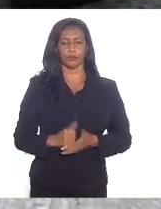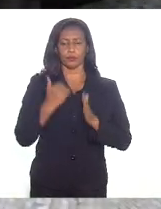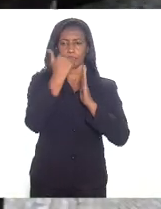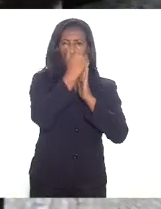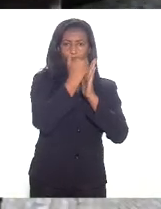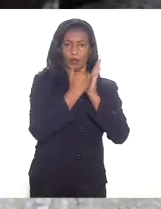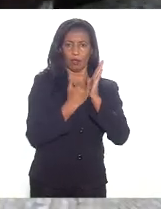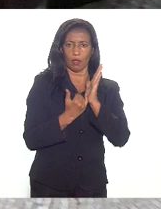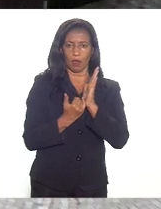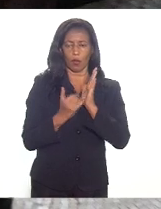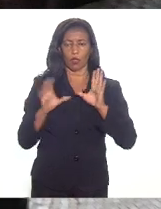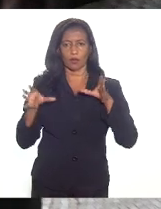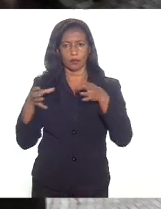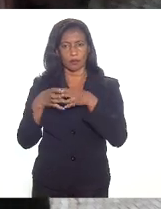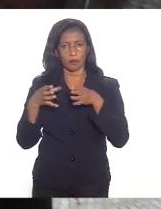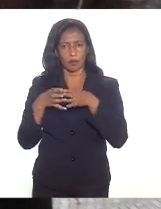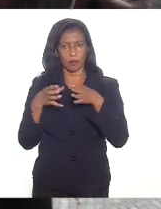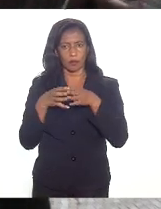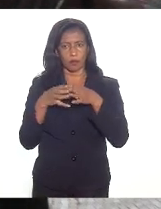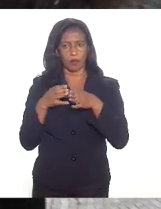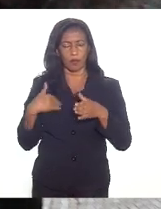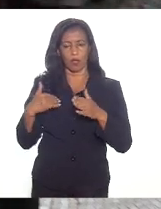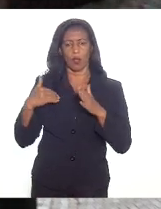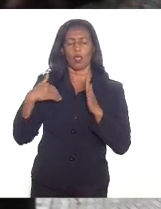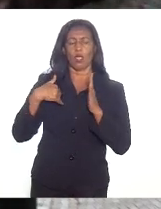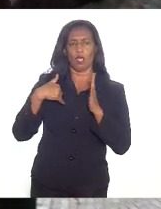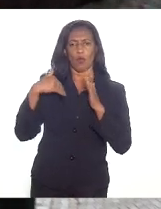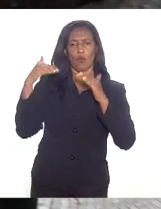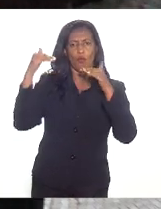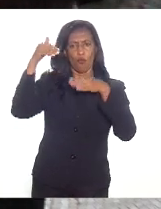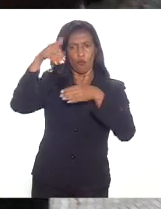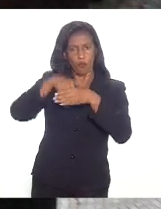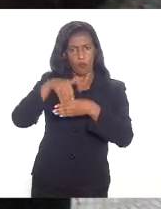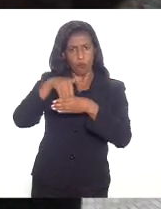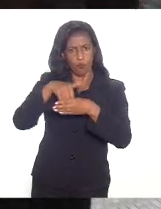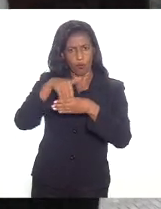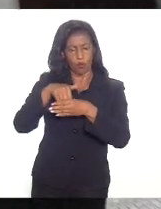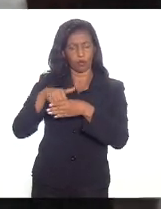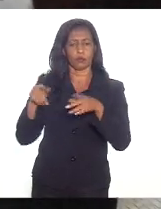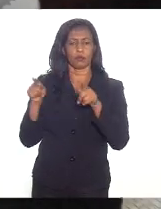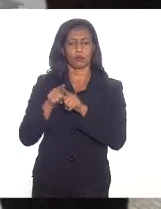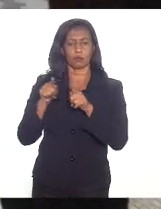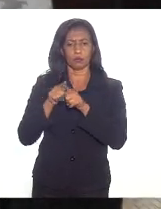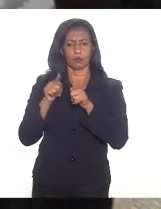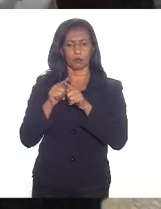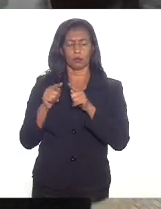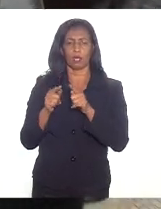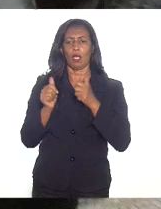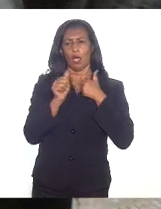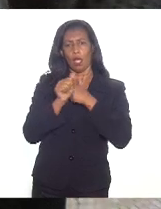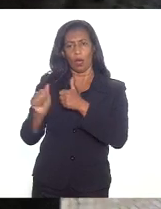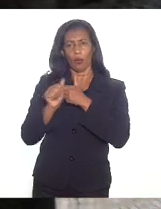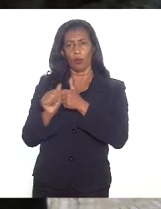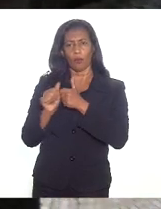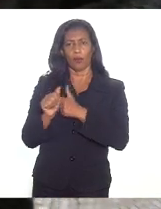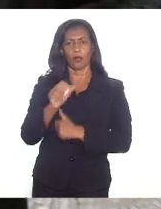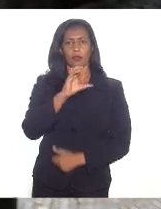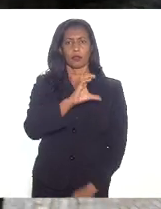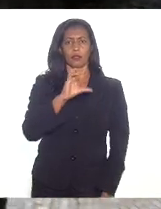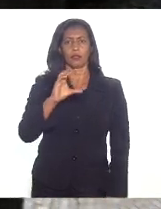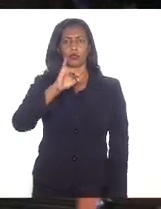da Comissão de Orçamento, eu voto no mérito favorável, acompanhando o parecer da